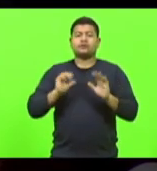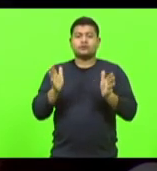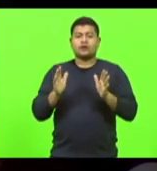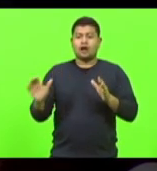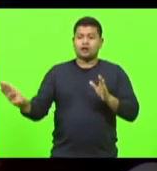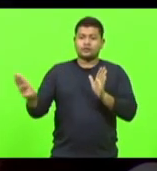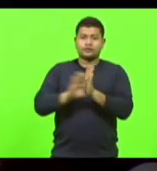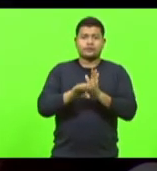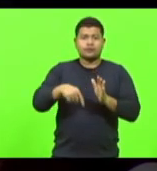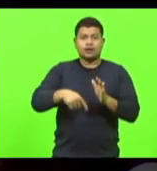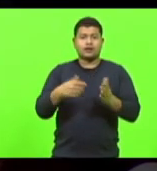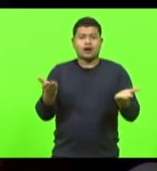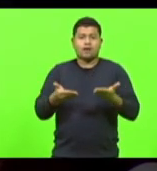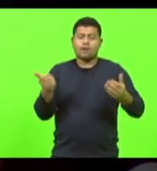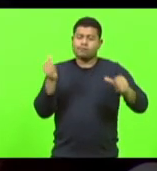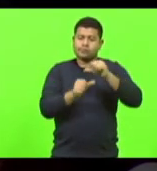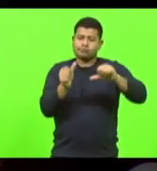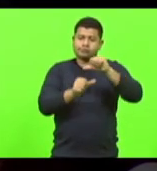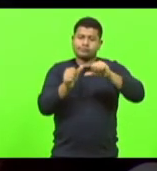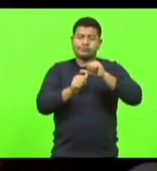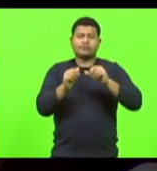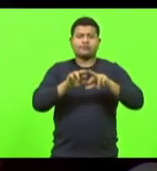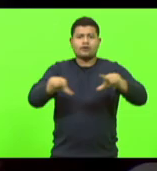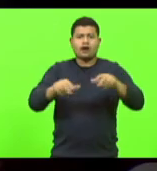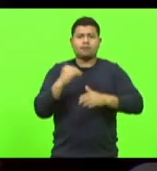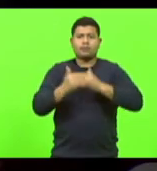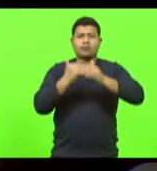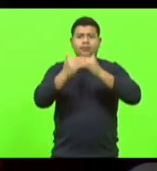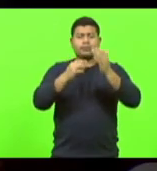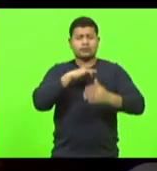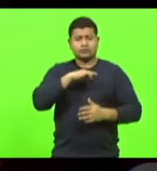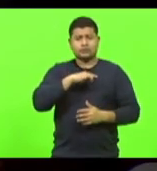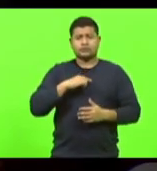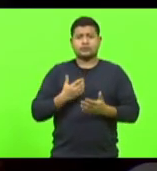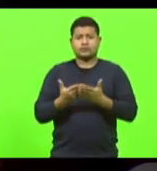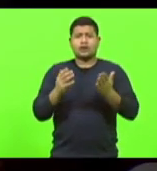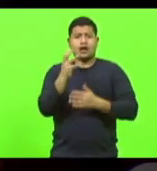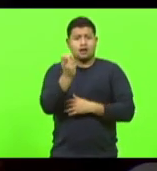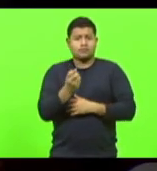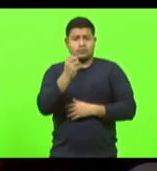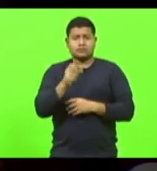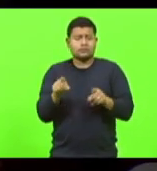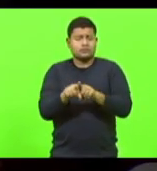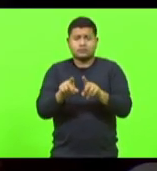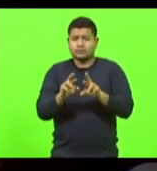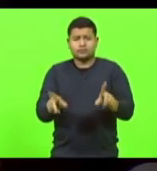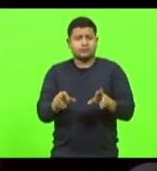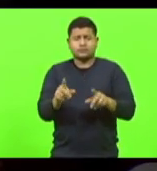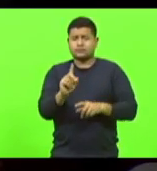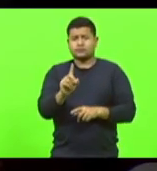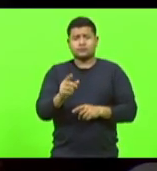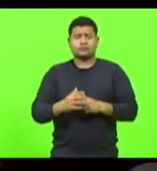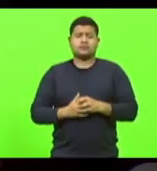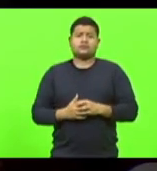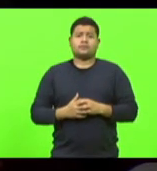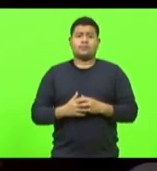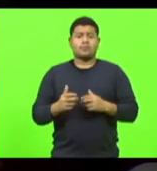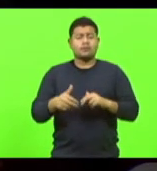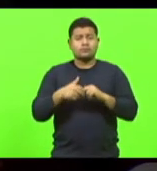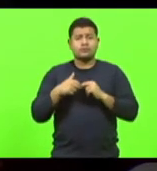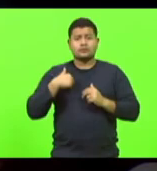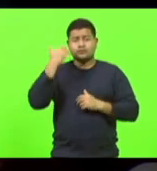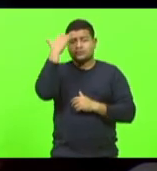bastante e nessa questão das pensões também né diferente Então pula entender que essa demanda